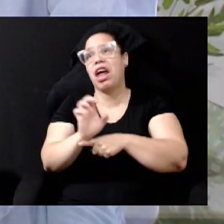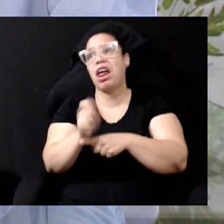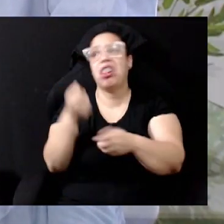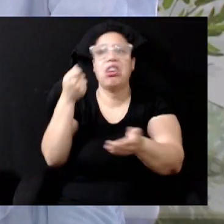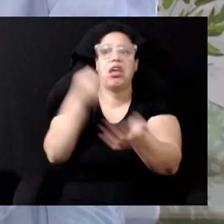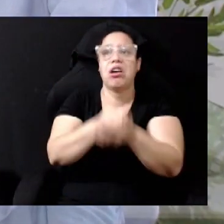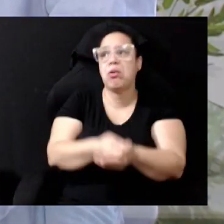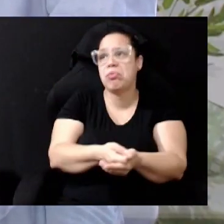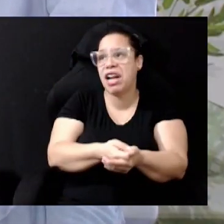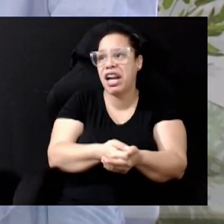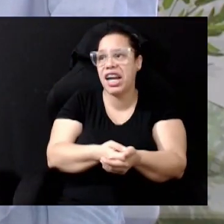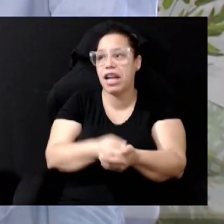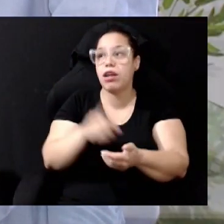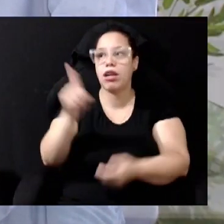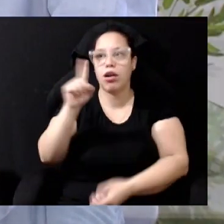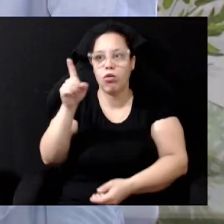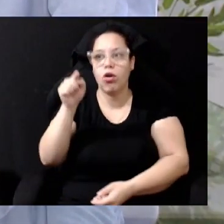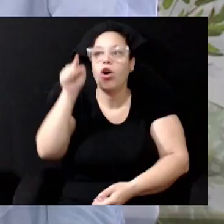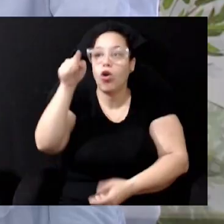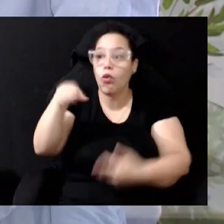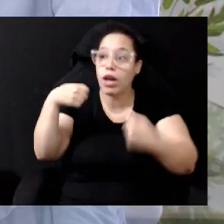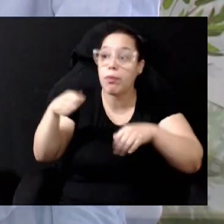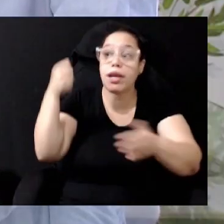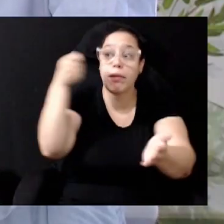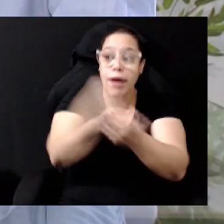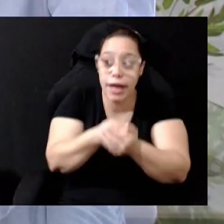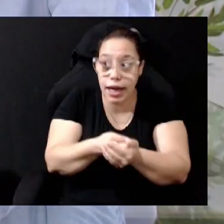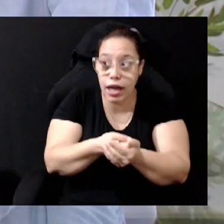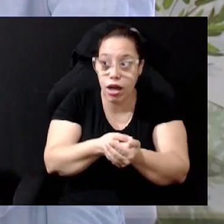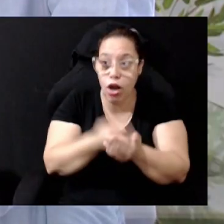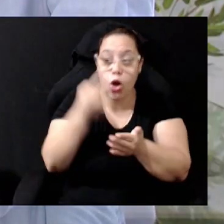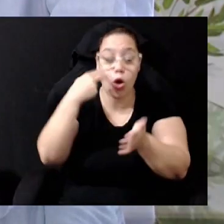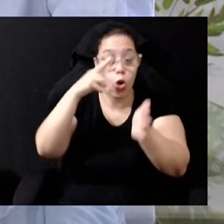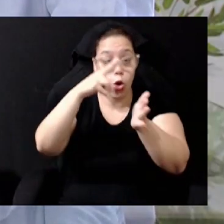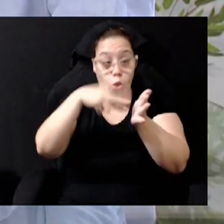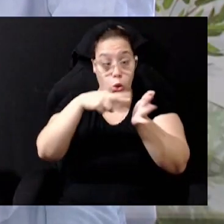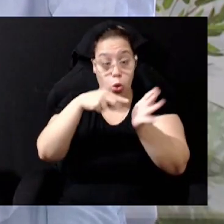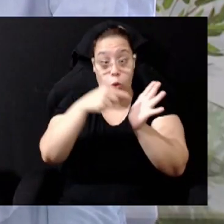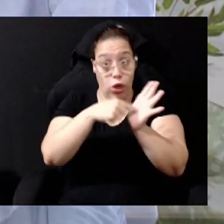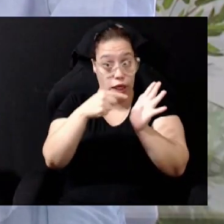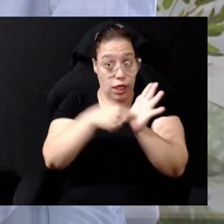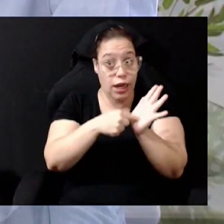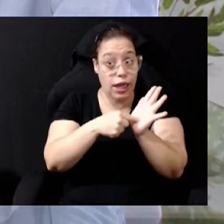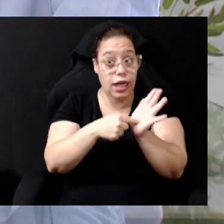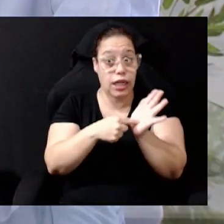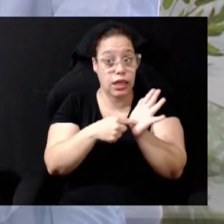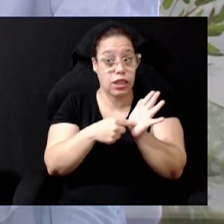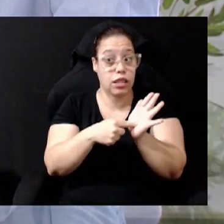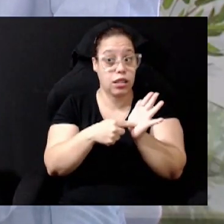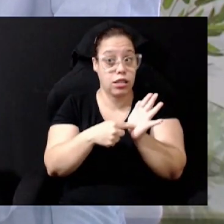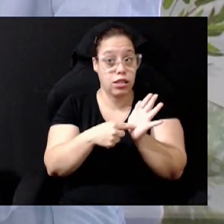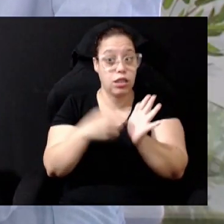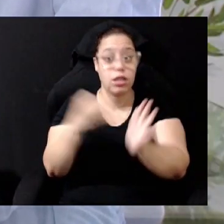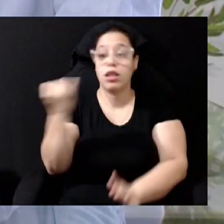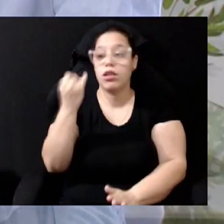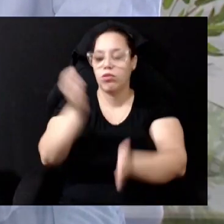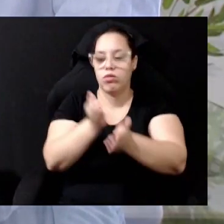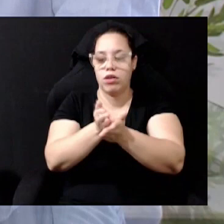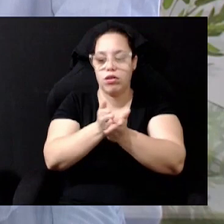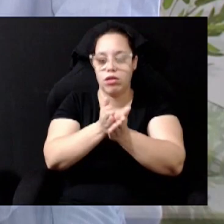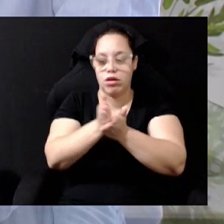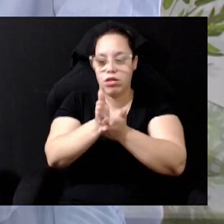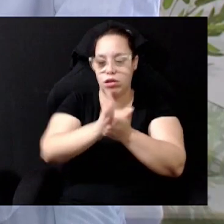não. A obrigação está lá, você tem que honrar. Então, eu acho importante separar esse dinheiro para honrar